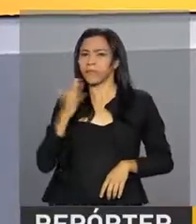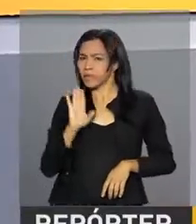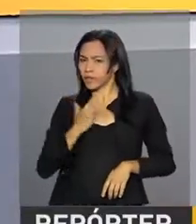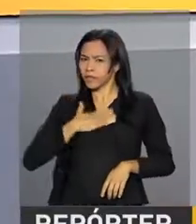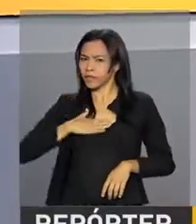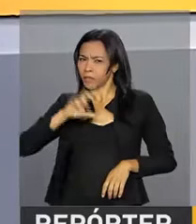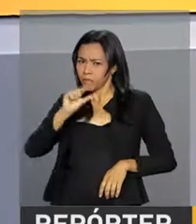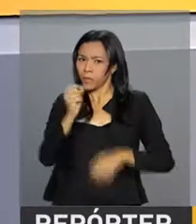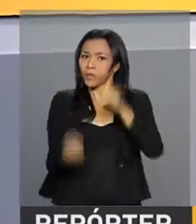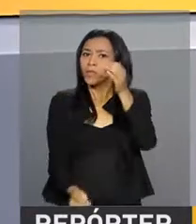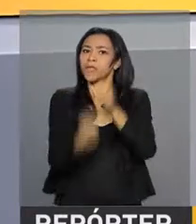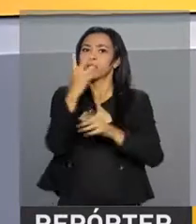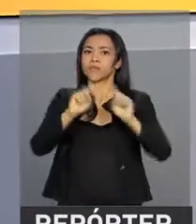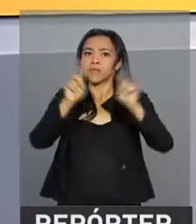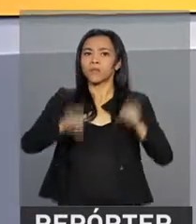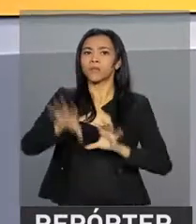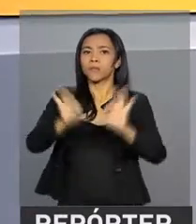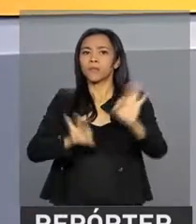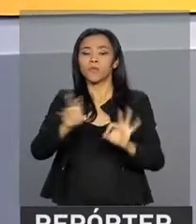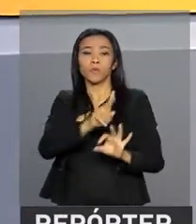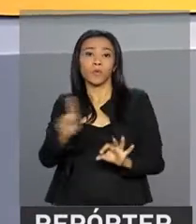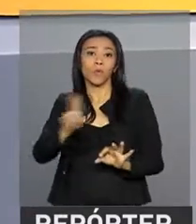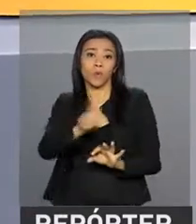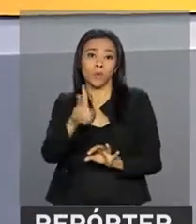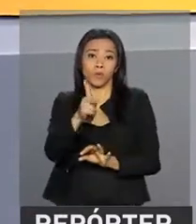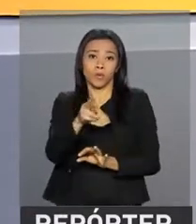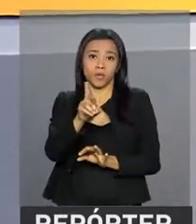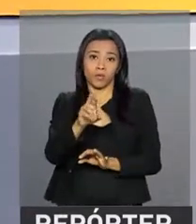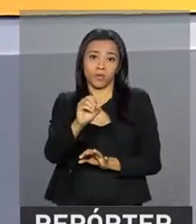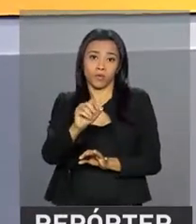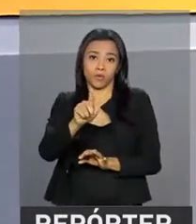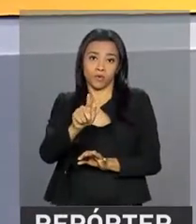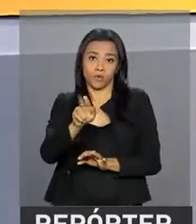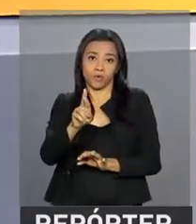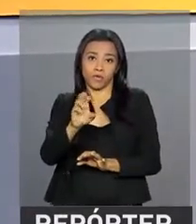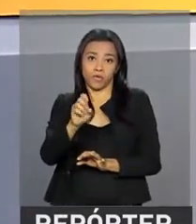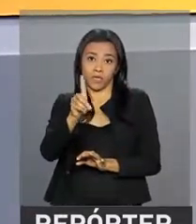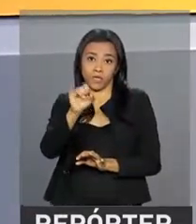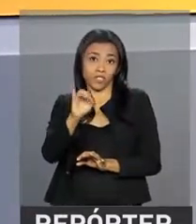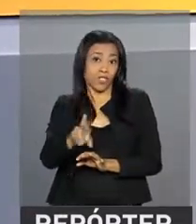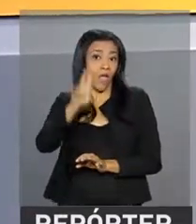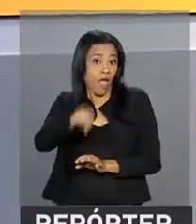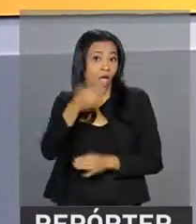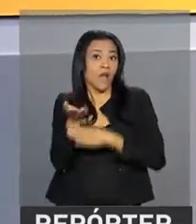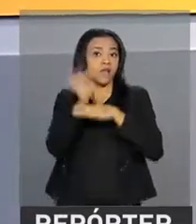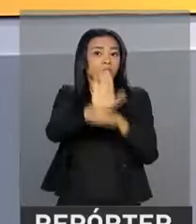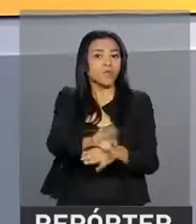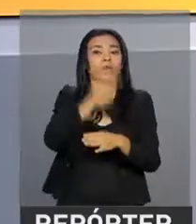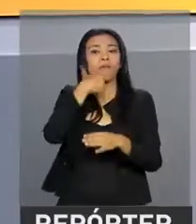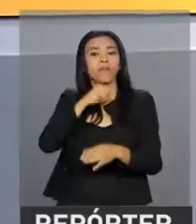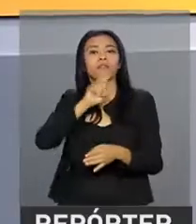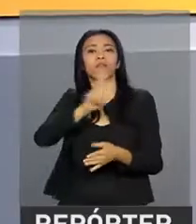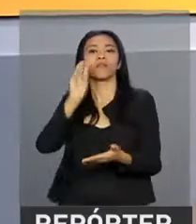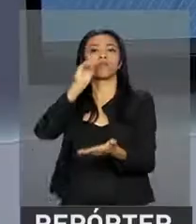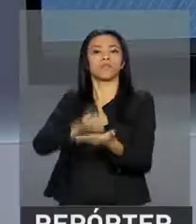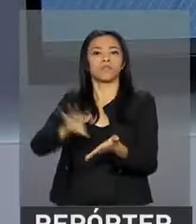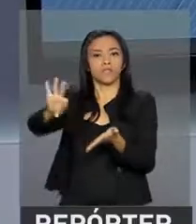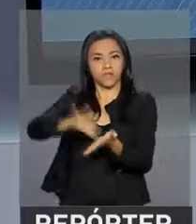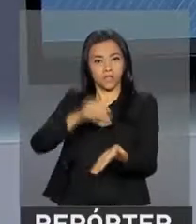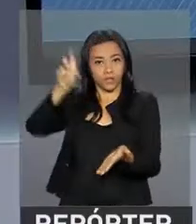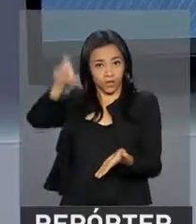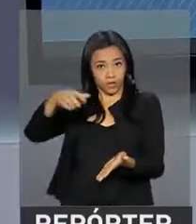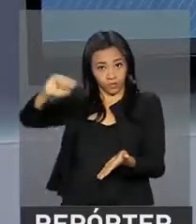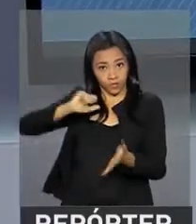pouco plano progredir para promover a autonomia de quem é atendido pelo bolsa família e de inscritos no cadastro único o